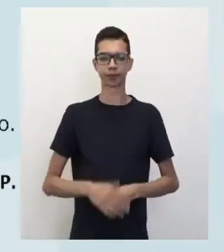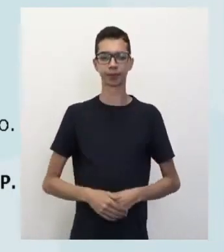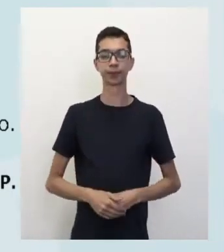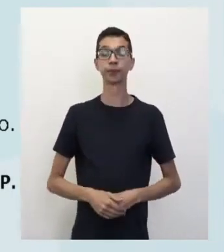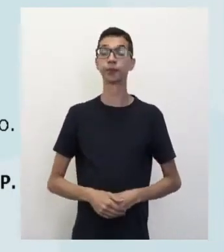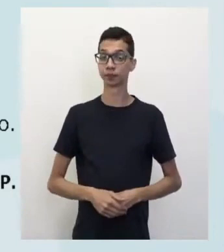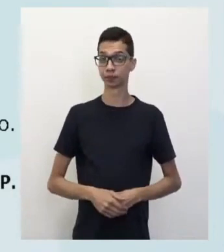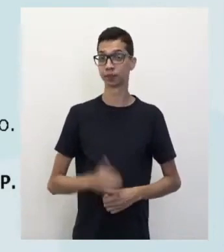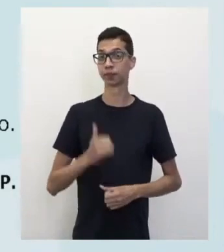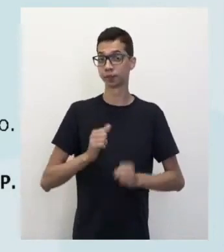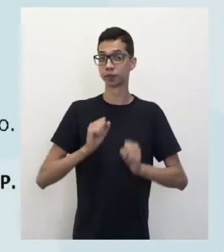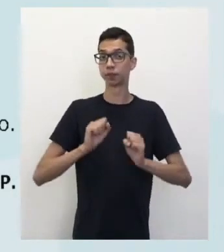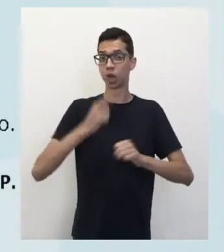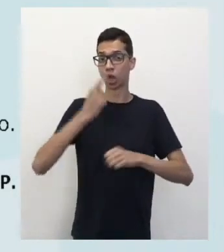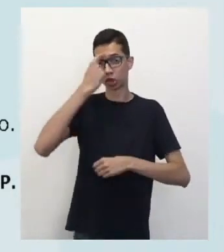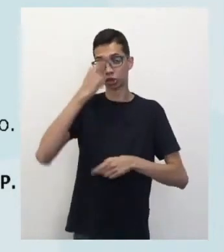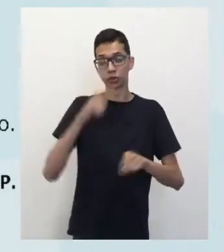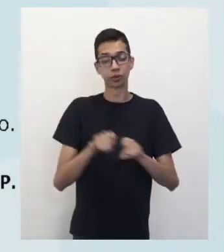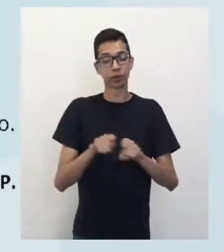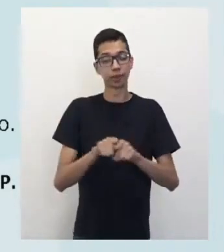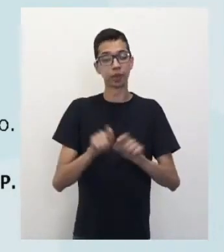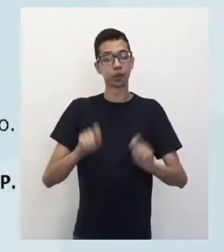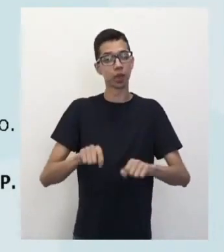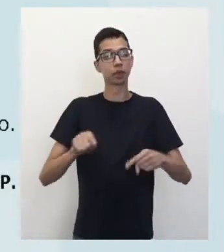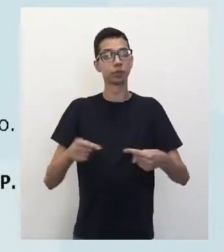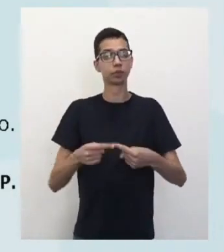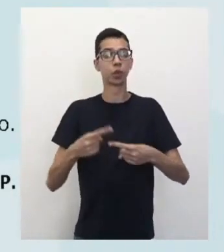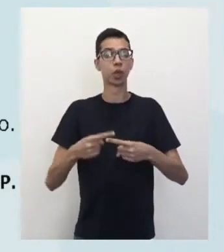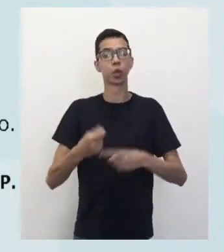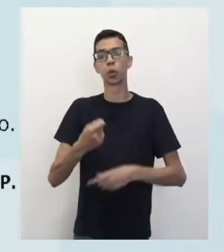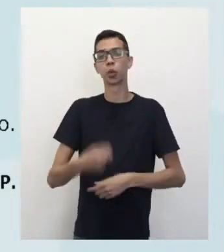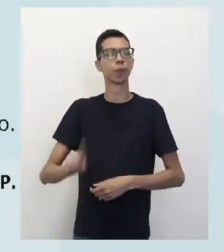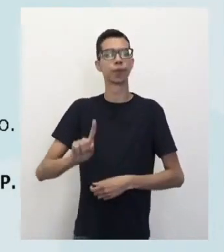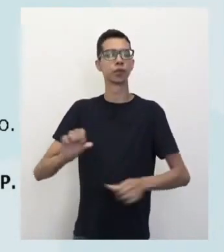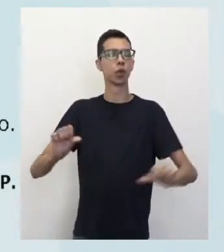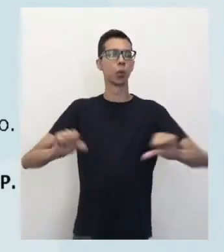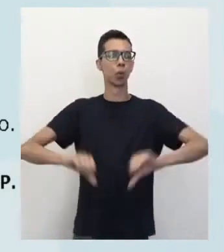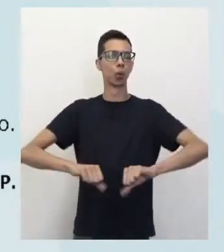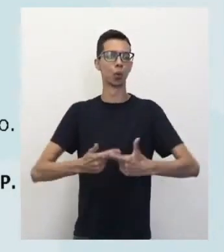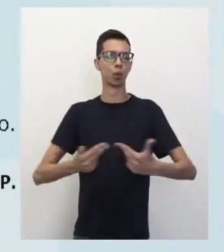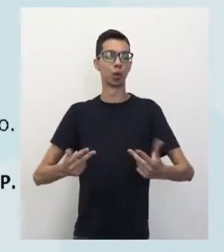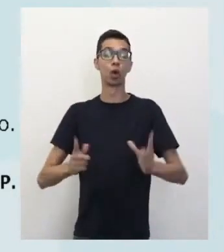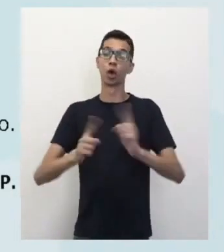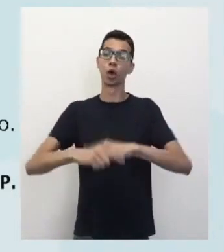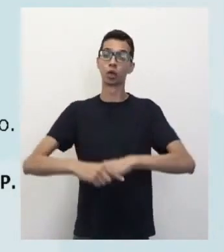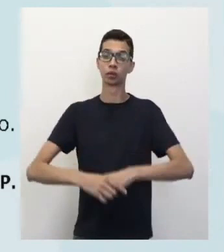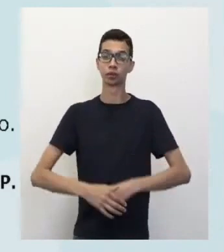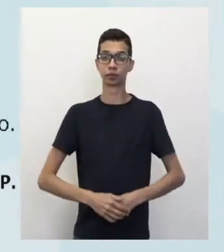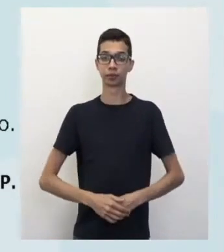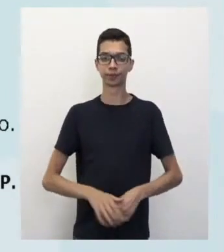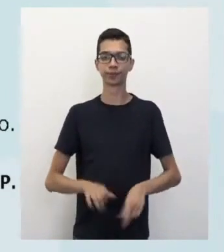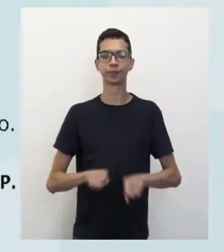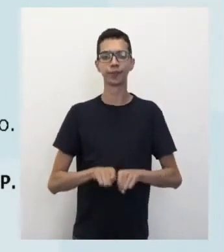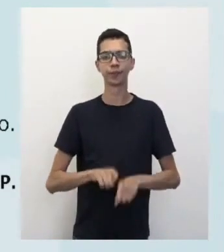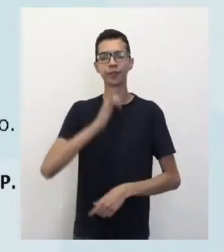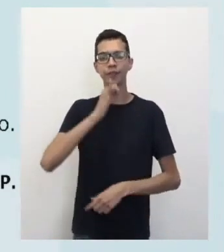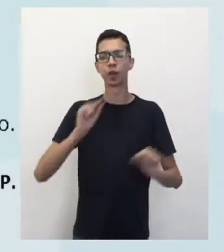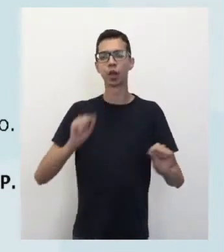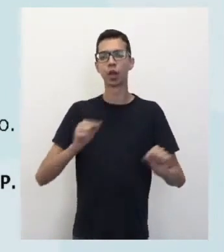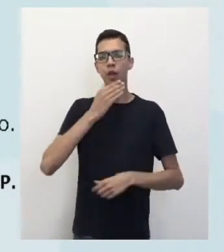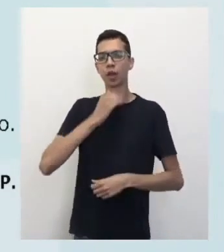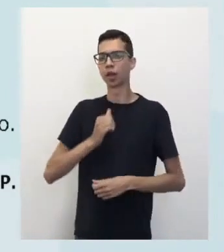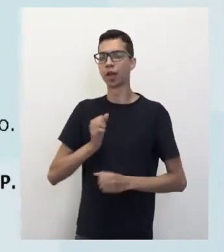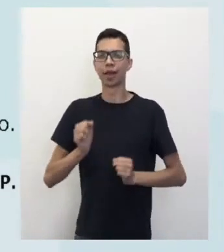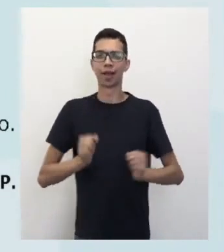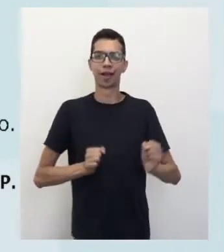ser também a ideia adversativa, porque não precisa necessariamente ser uma coisa ruim, né? É o oposto. Colocou aqui também, o atleta